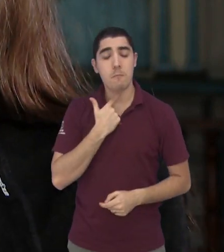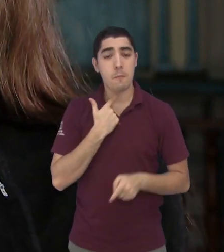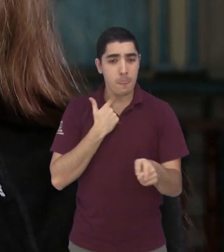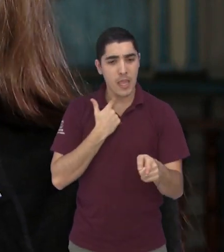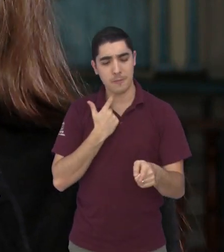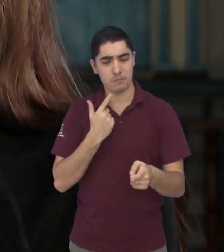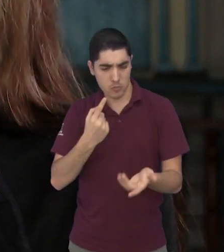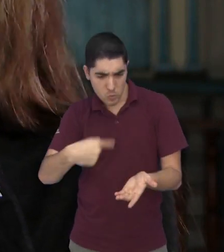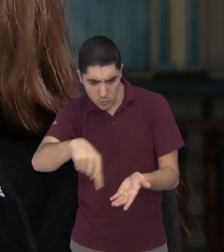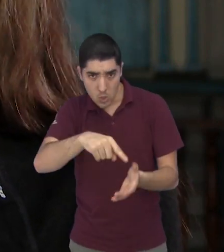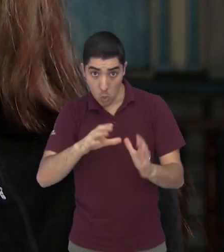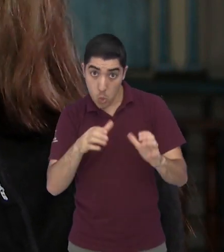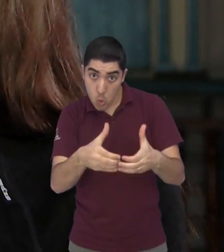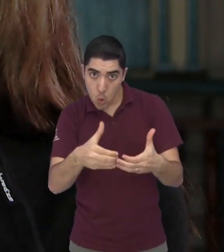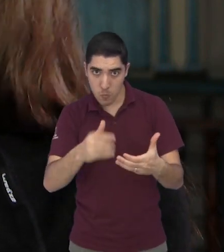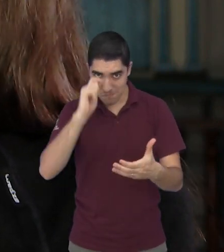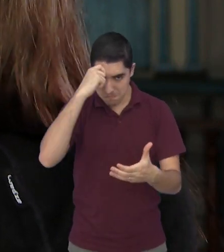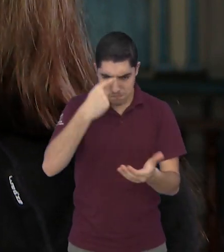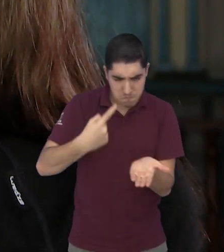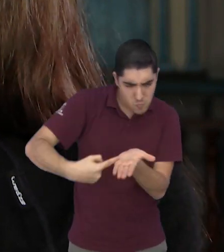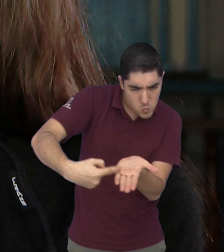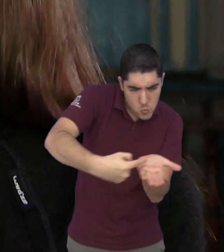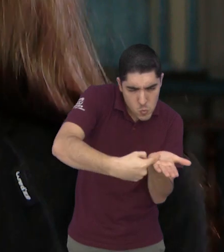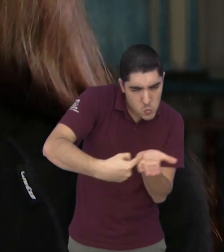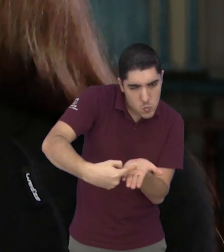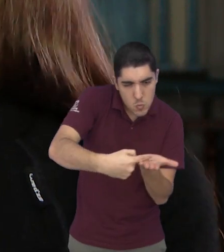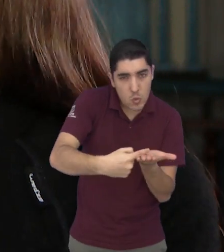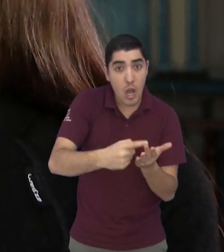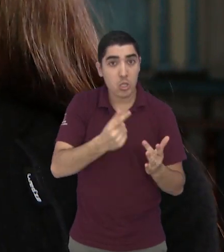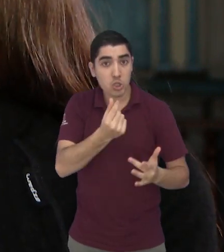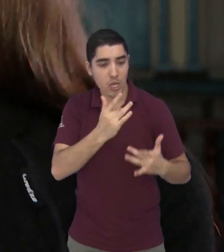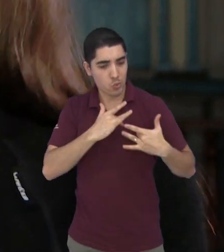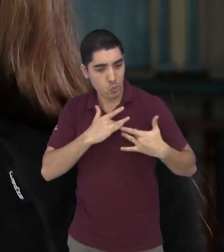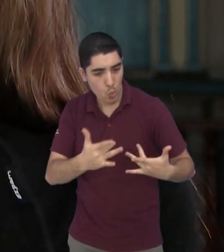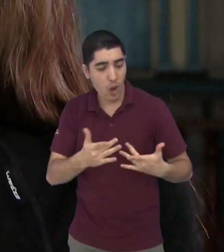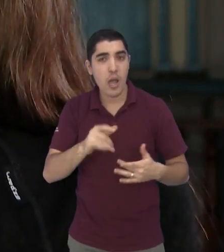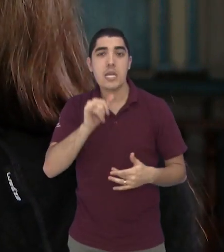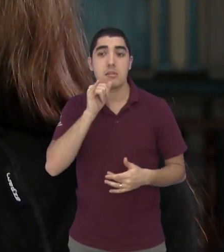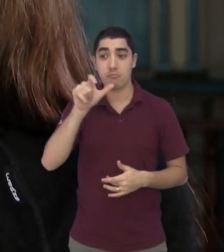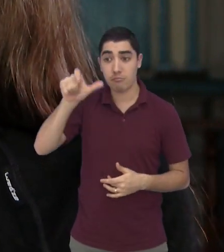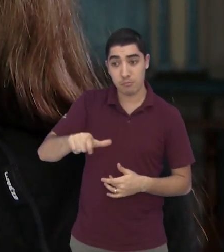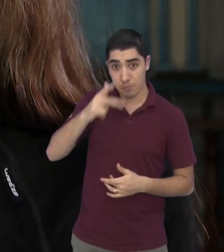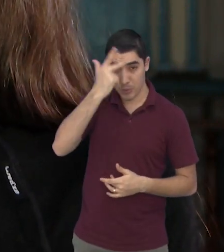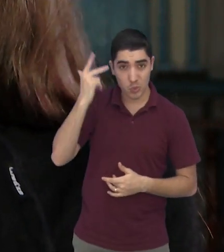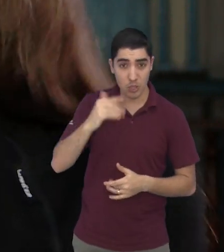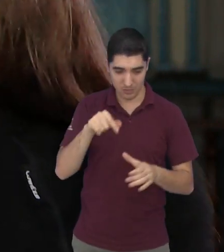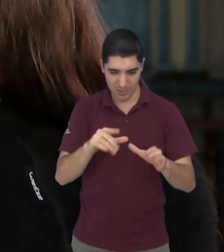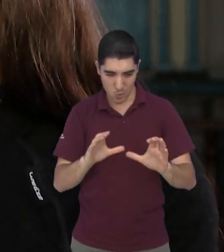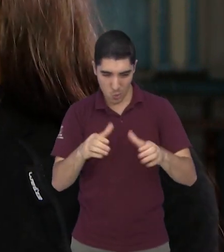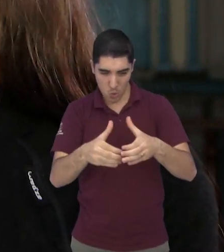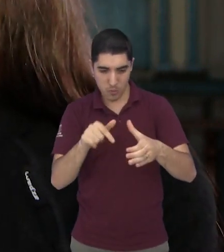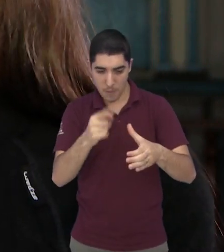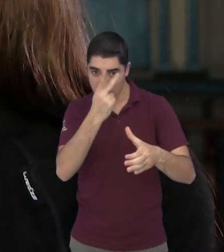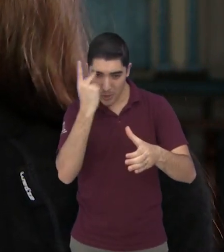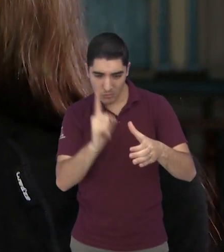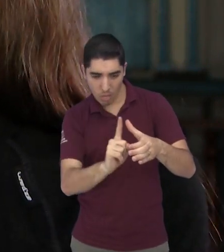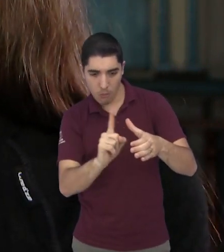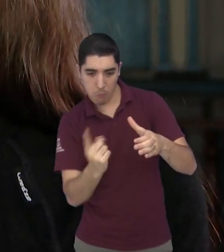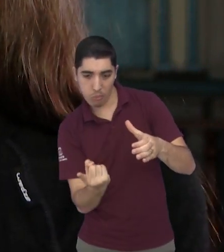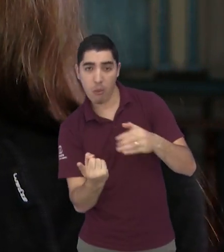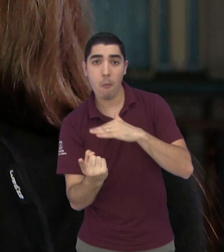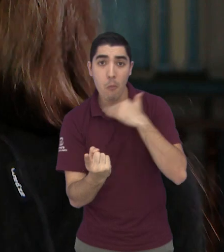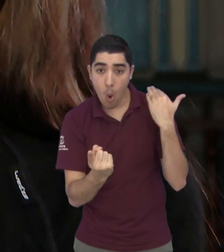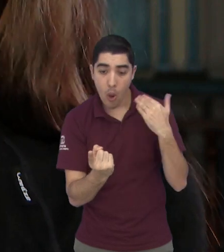com as caixinhas, ou seja, com as doações dos irmãos. Quando algum irmão morria, além da assistência a esse falecido